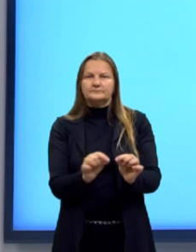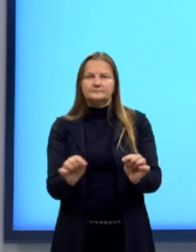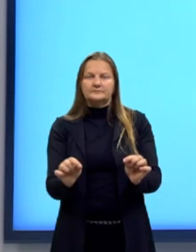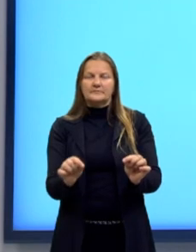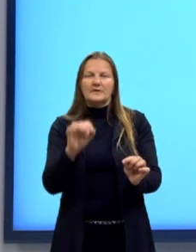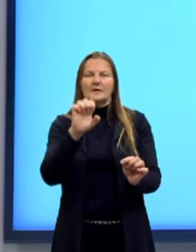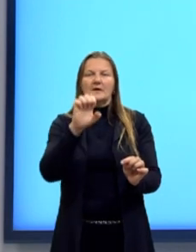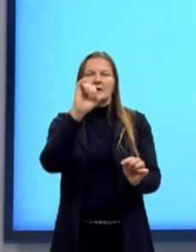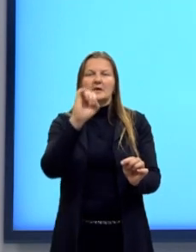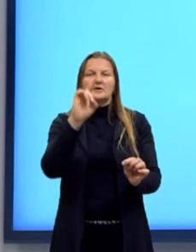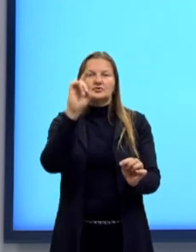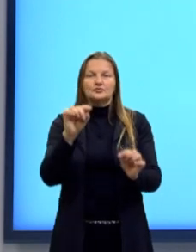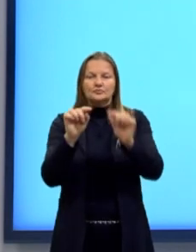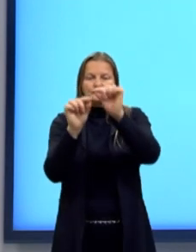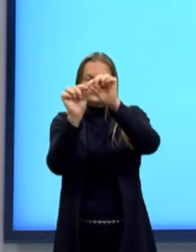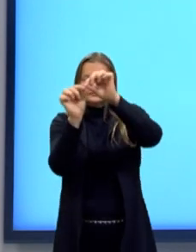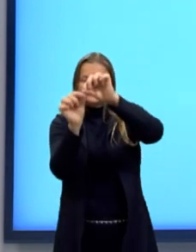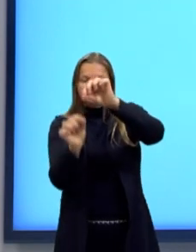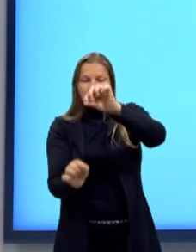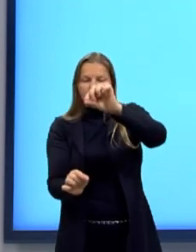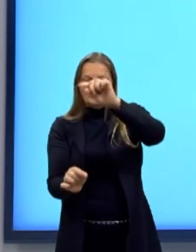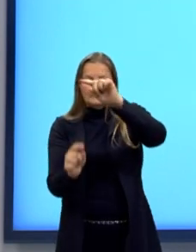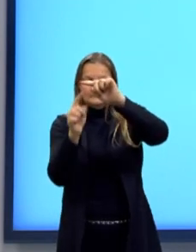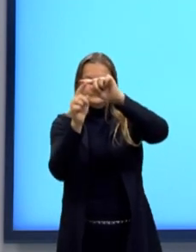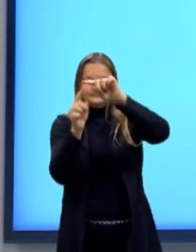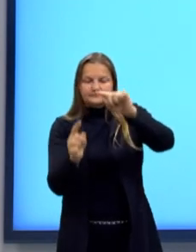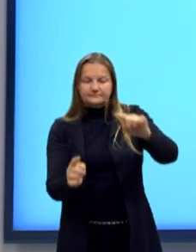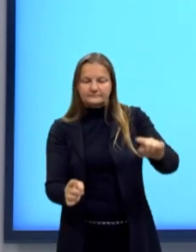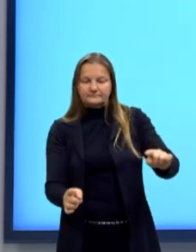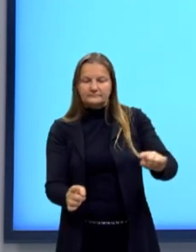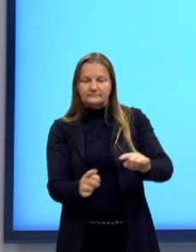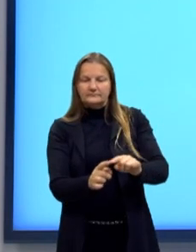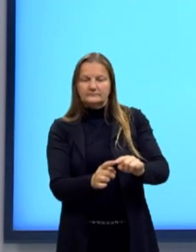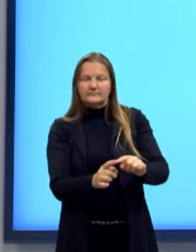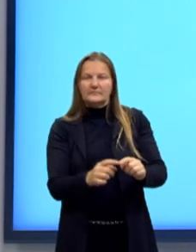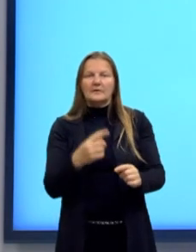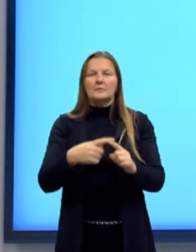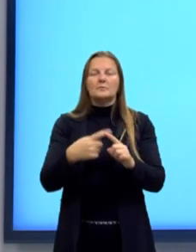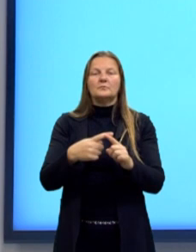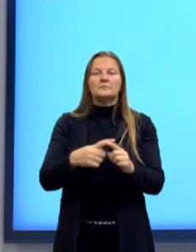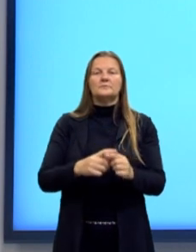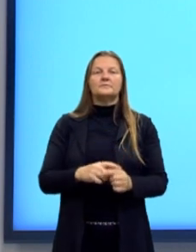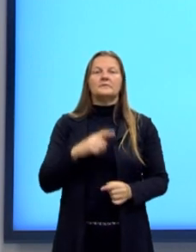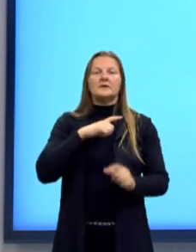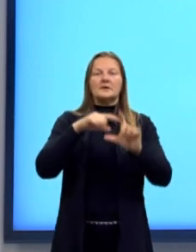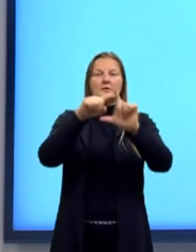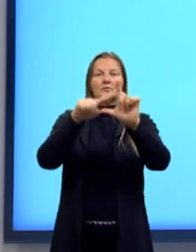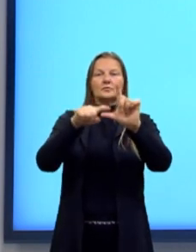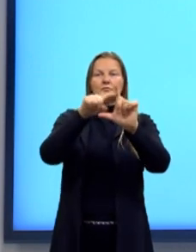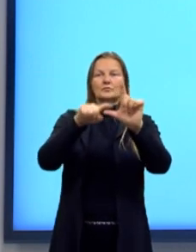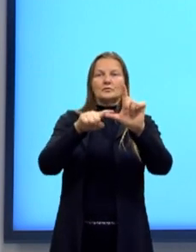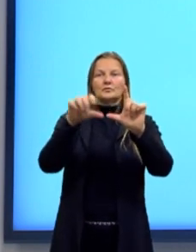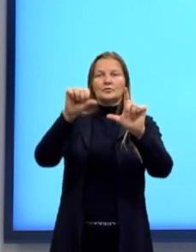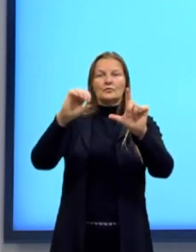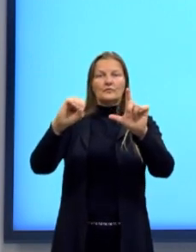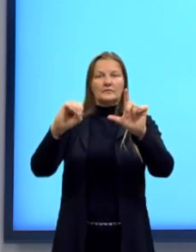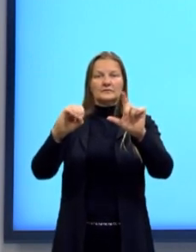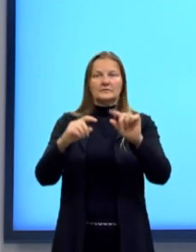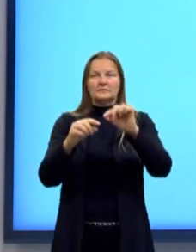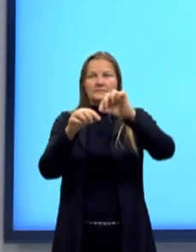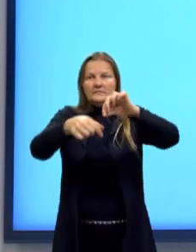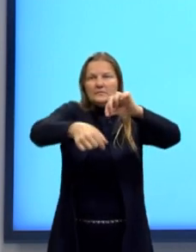caso aqui nós teremos um triângulo retângulo um dos seus catetos ficar então sobre o eixo de revolução e